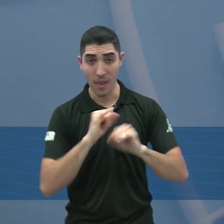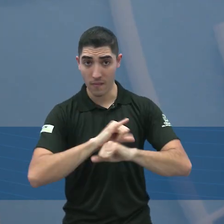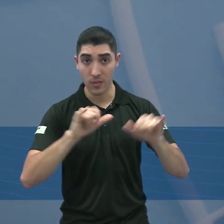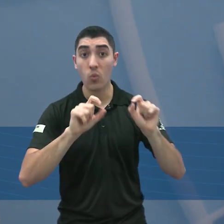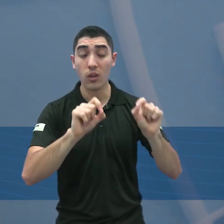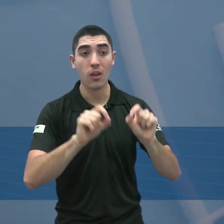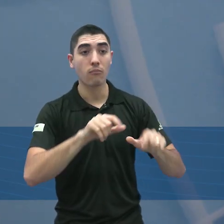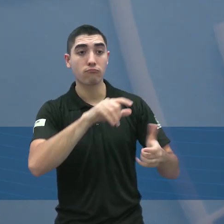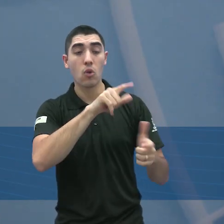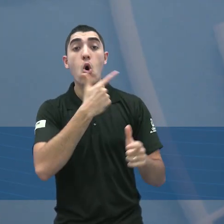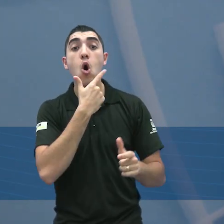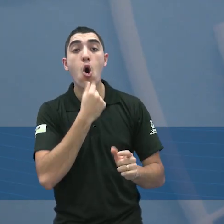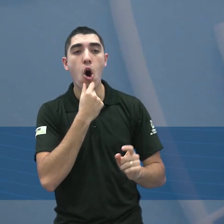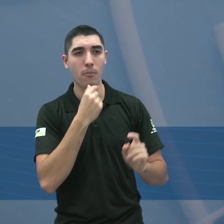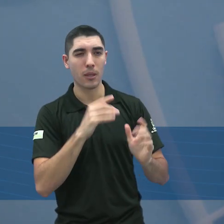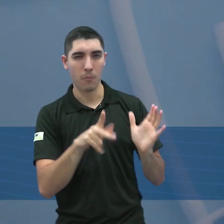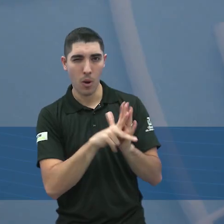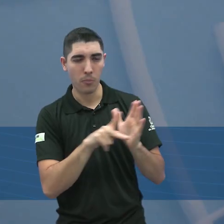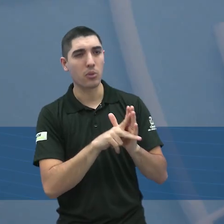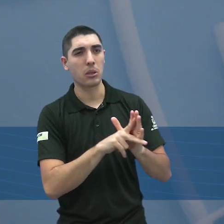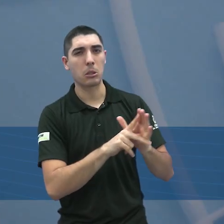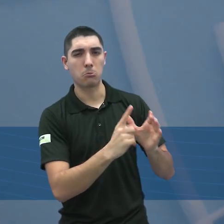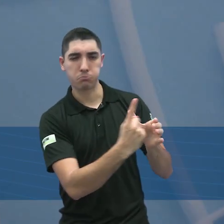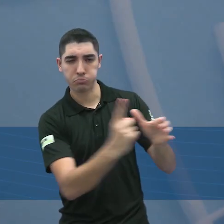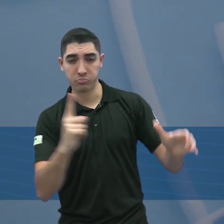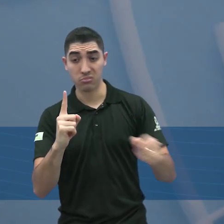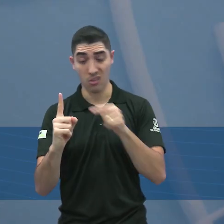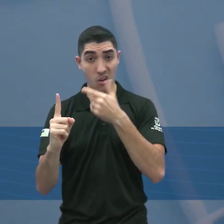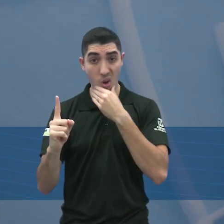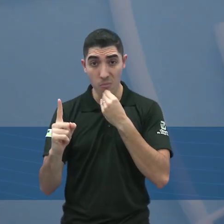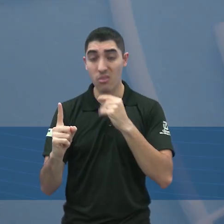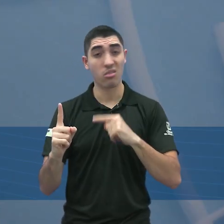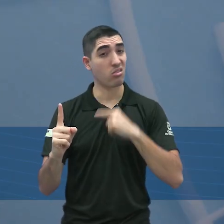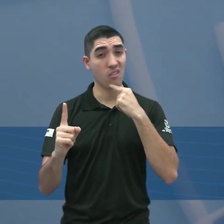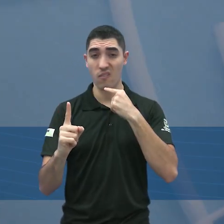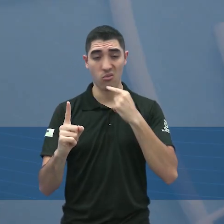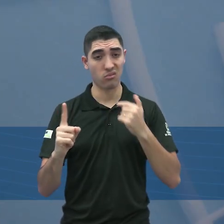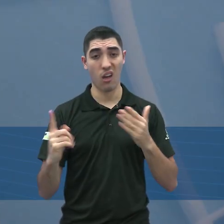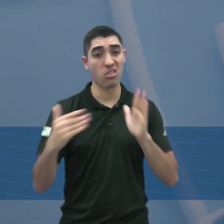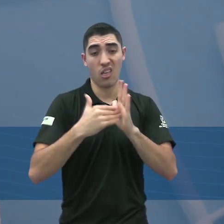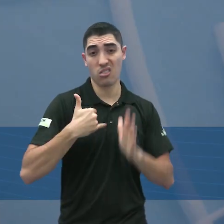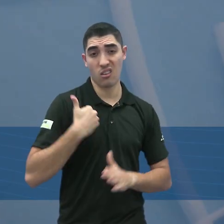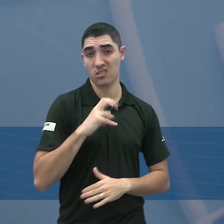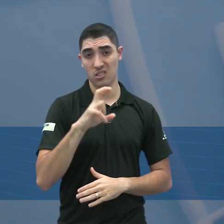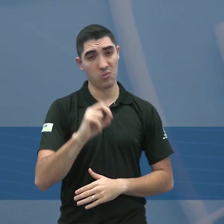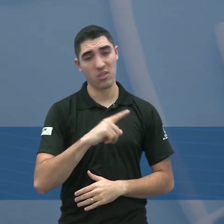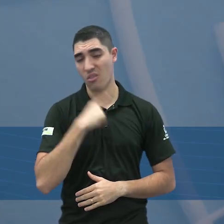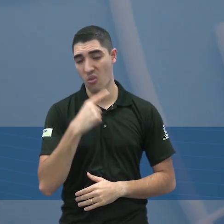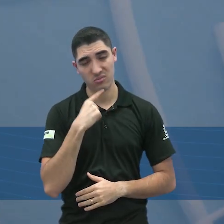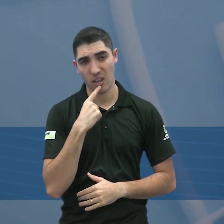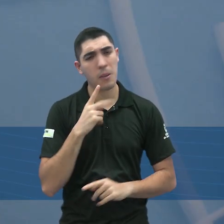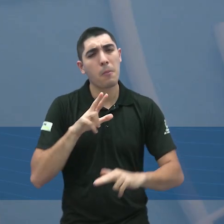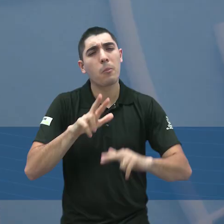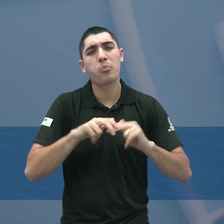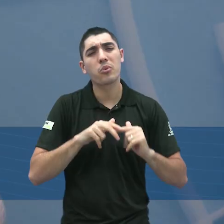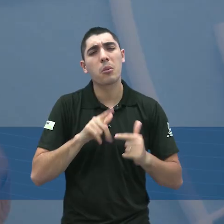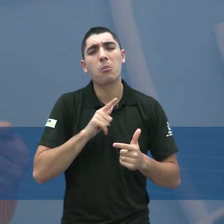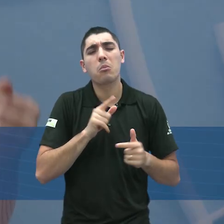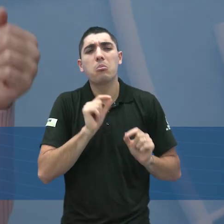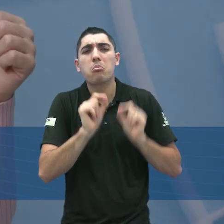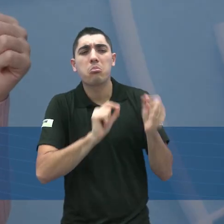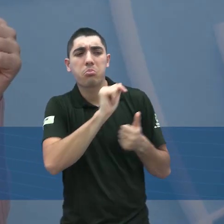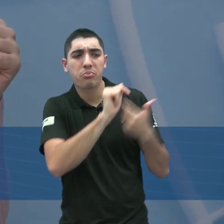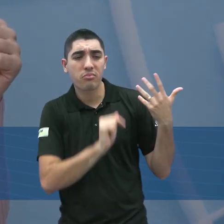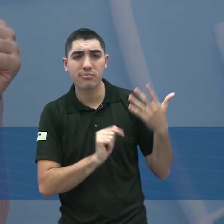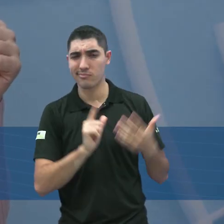nas Américas não chegará sequer aos 50 anos de idade. E os motivos são variados,